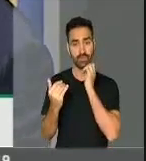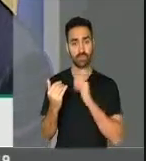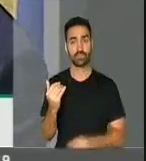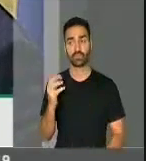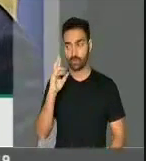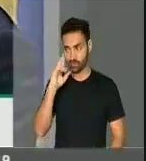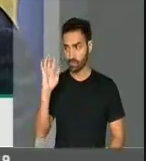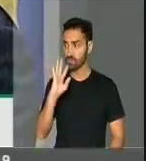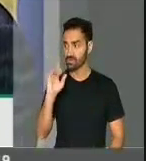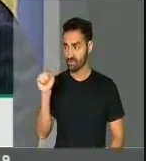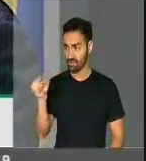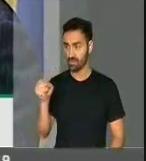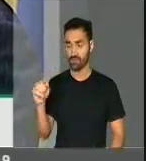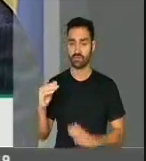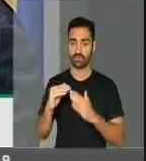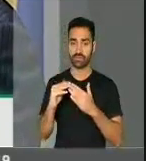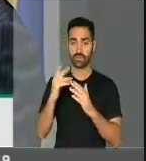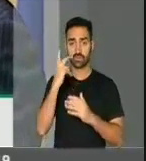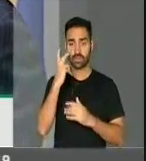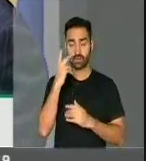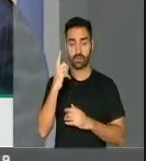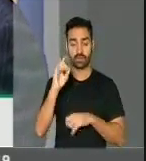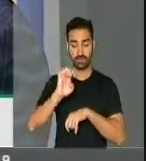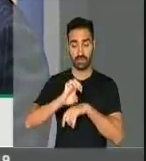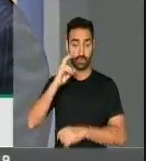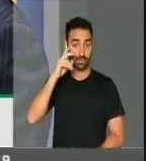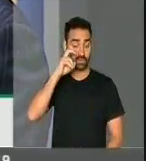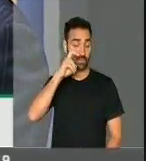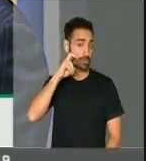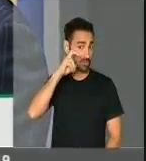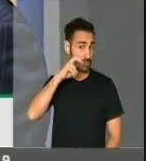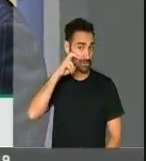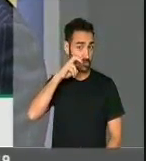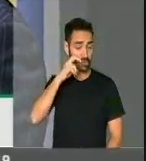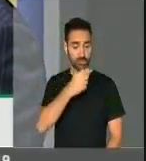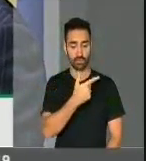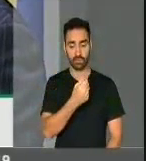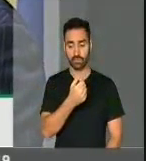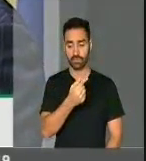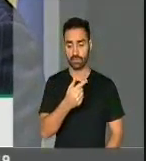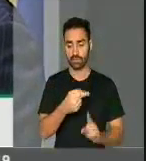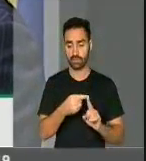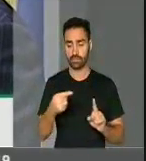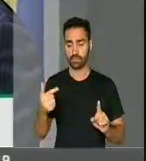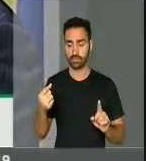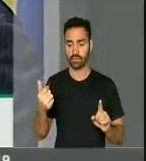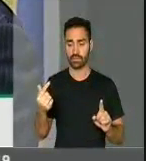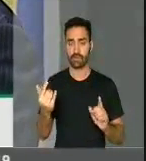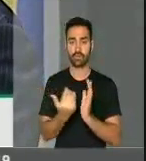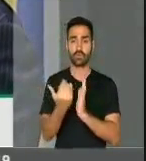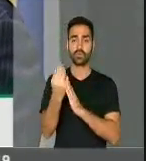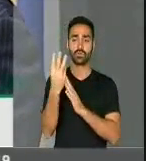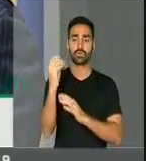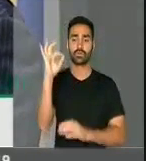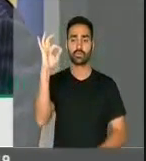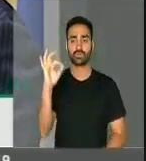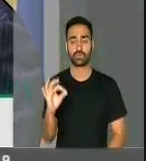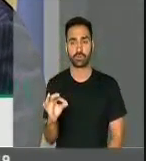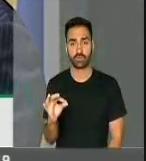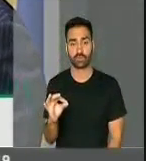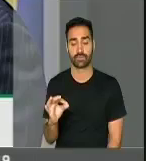é vizinho ali no Ceará. O Rio Grande do Norte teve 30% de 2017 a 2016 em aumento do número de homicídios.